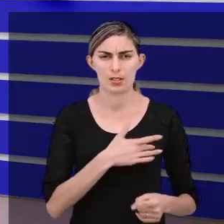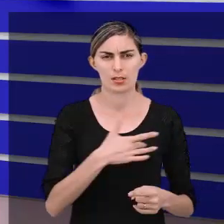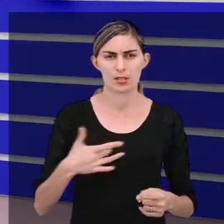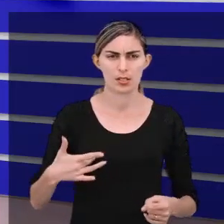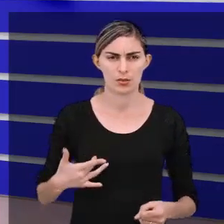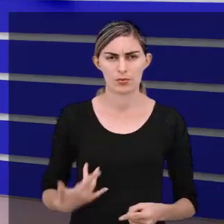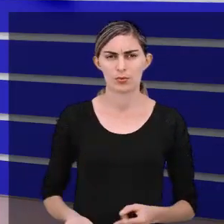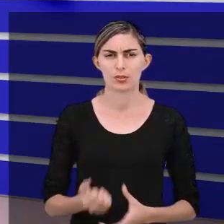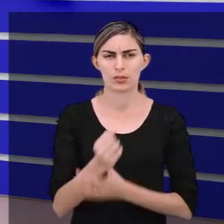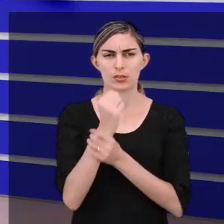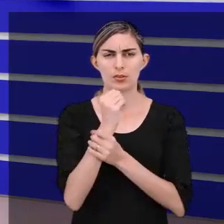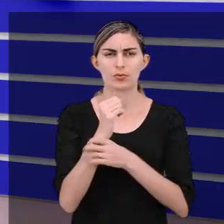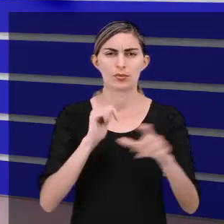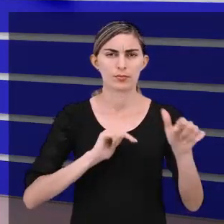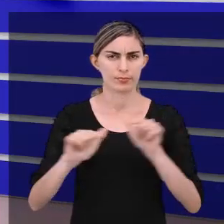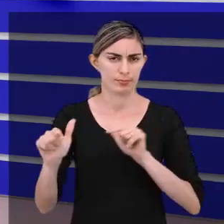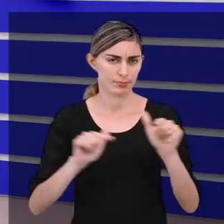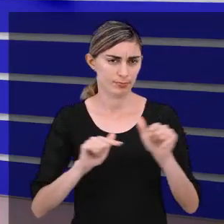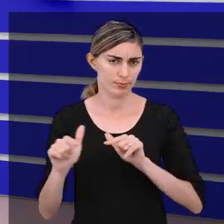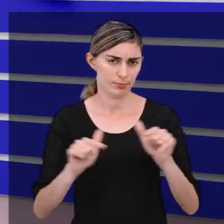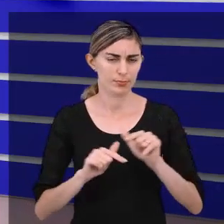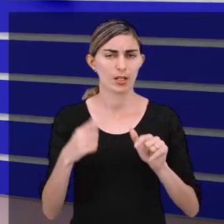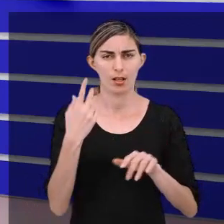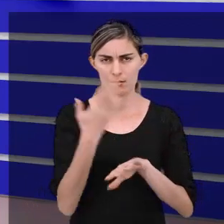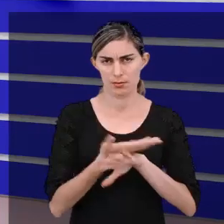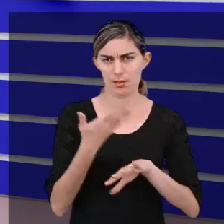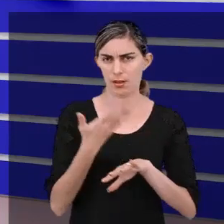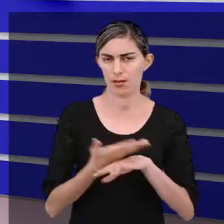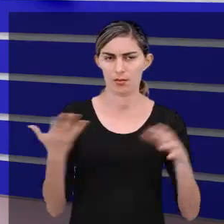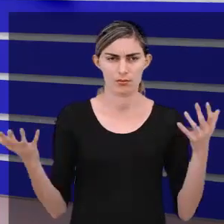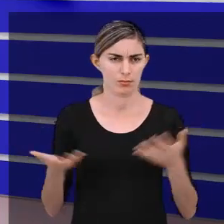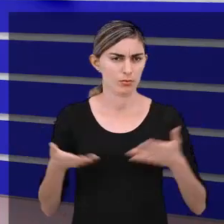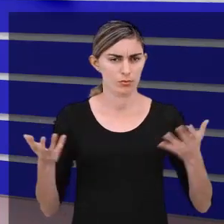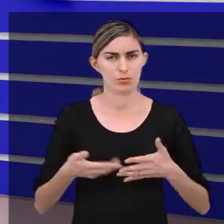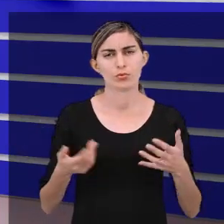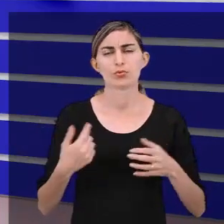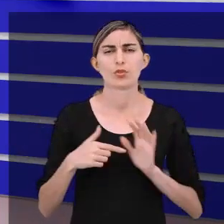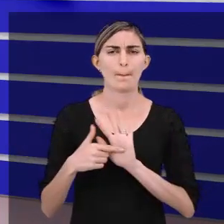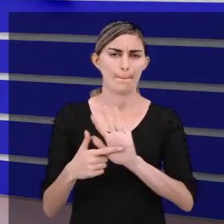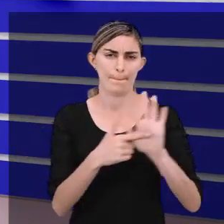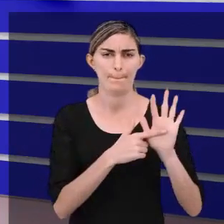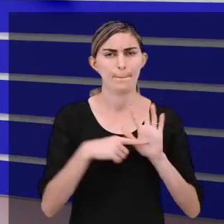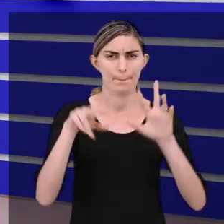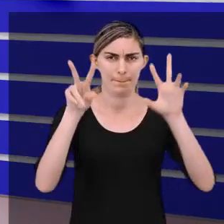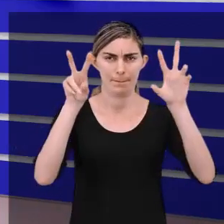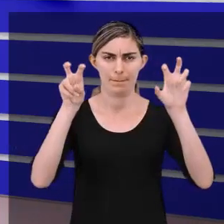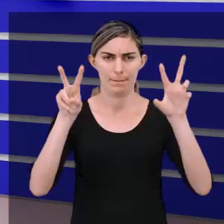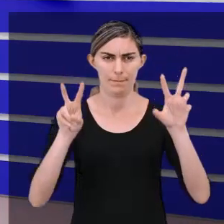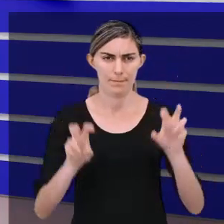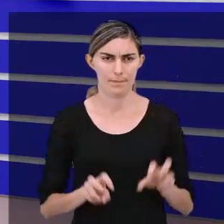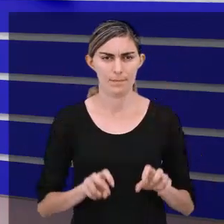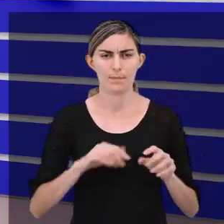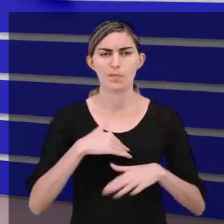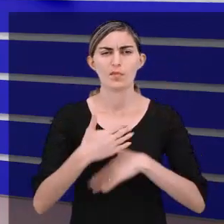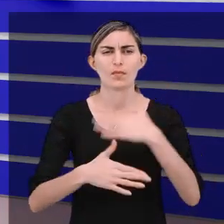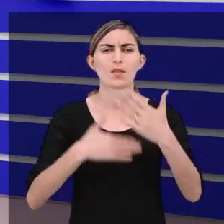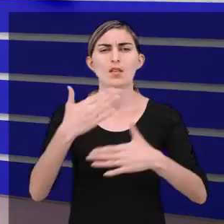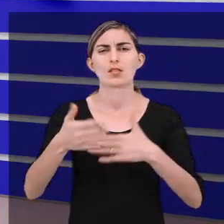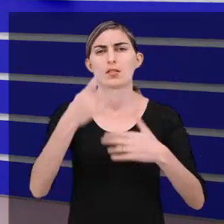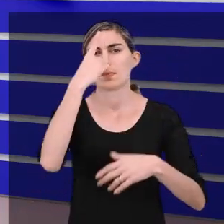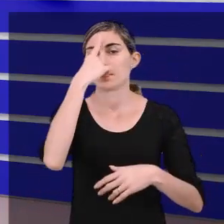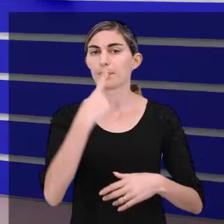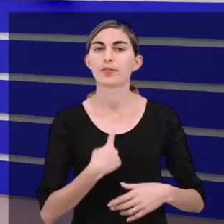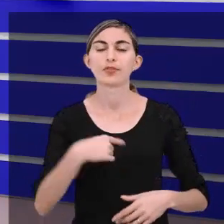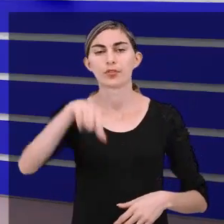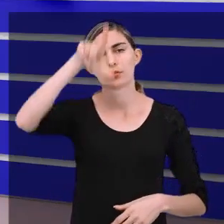e Segurança do Trabalho. Nesta aula de hoje, iremos abordar o seguinte tema: desenvolver o perfil